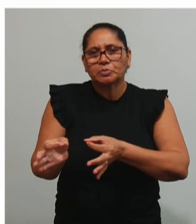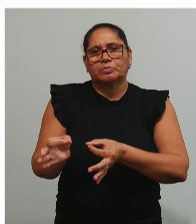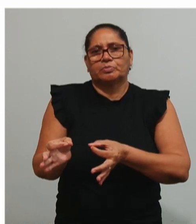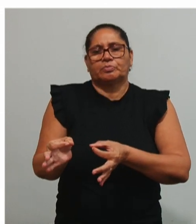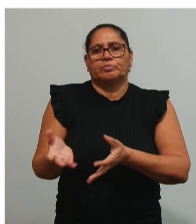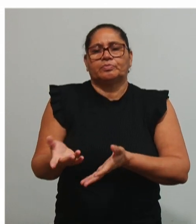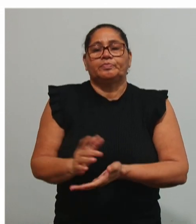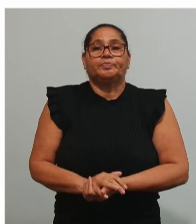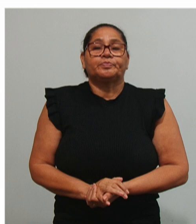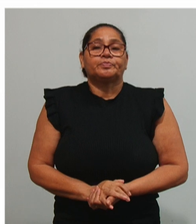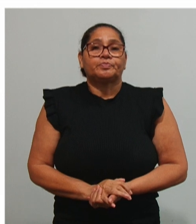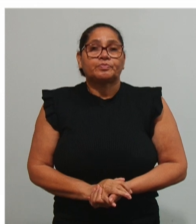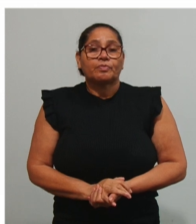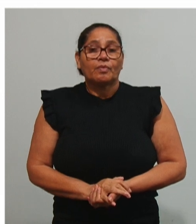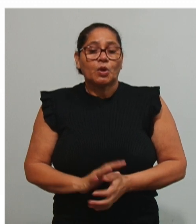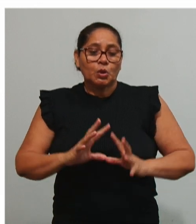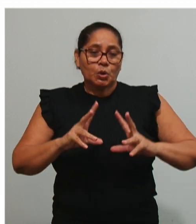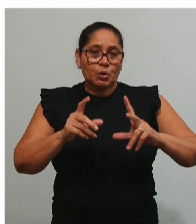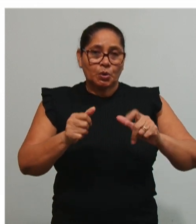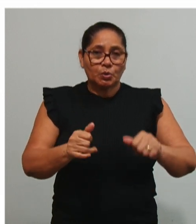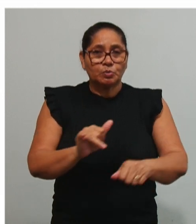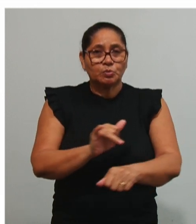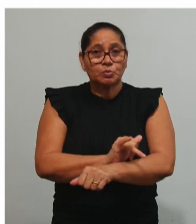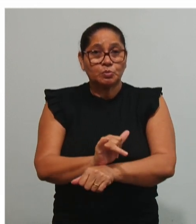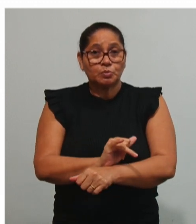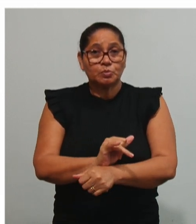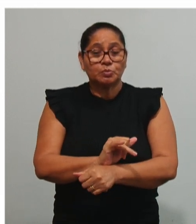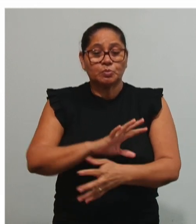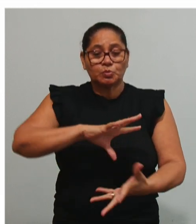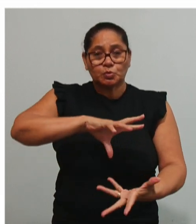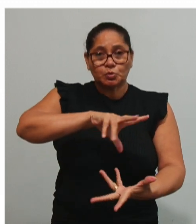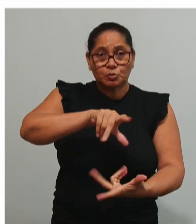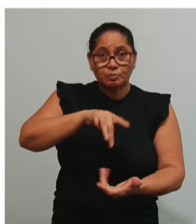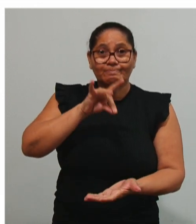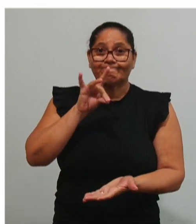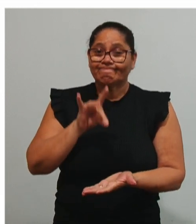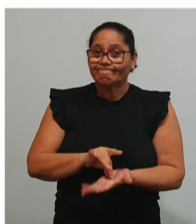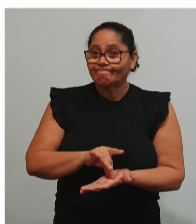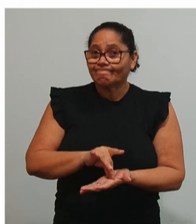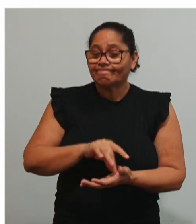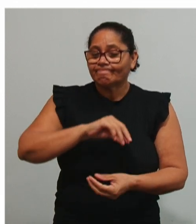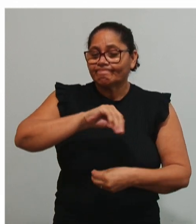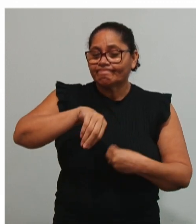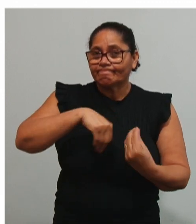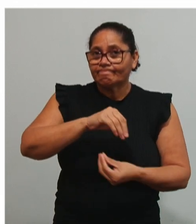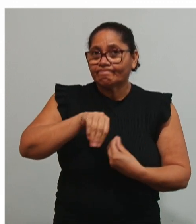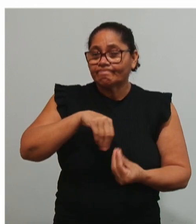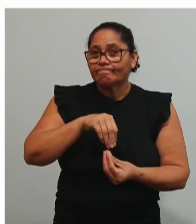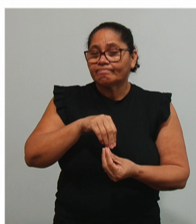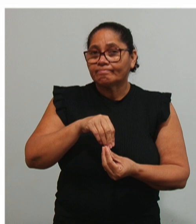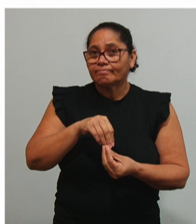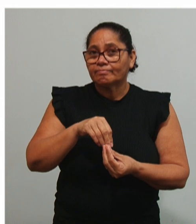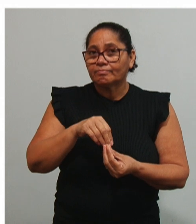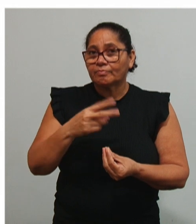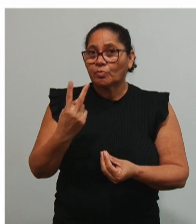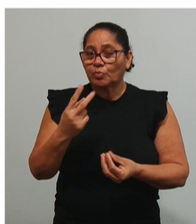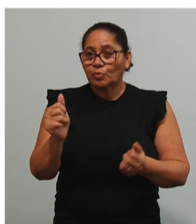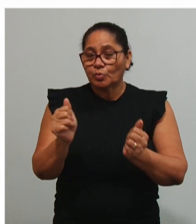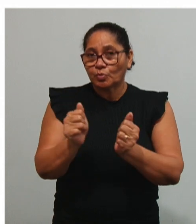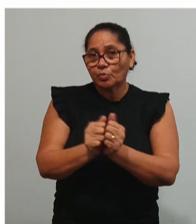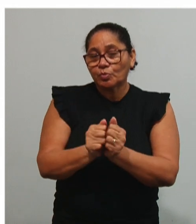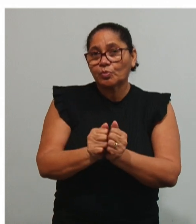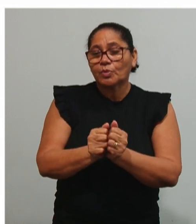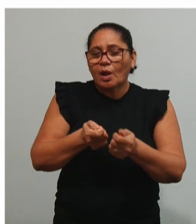anterior. Então, todas as estratégias do mundo real precisam misturar as duas de alguma forma.